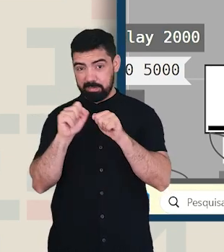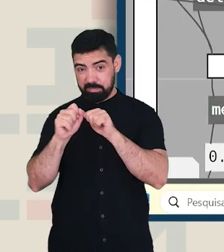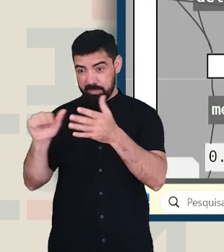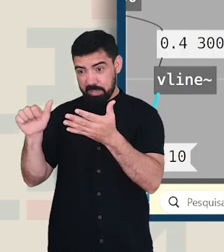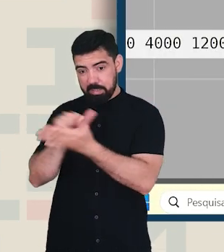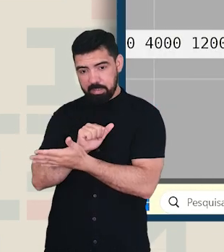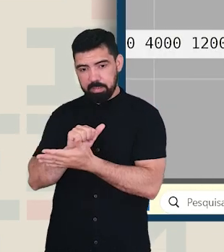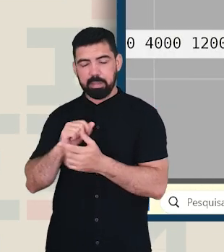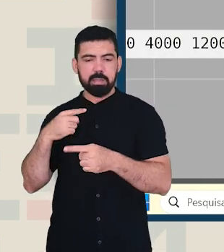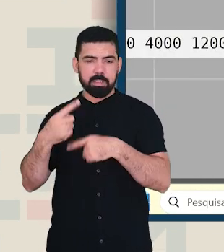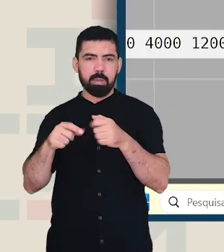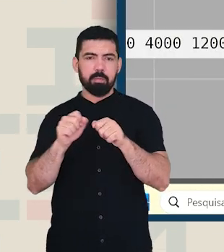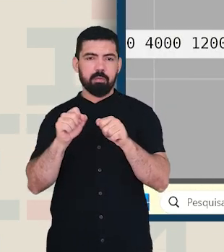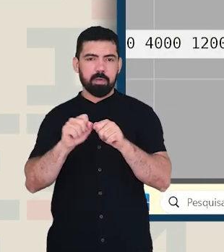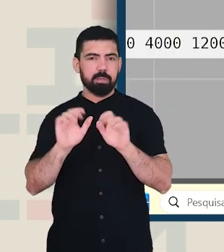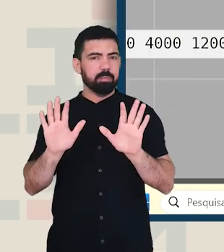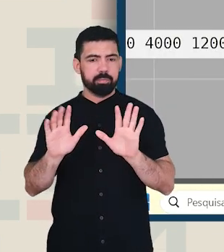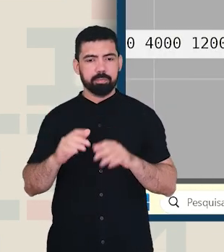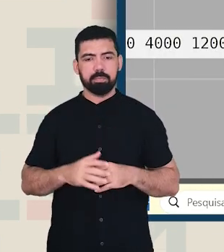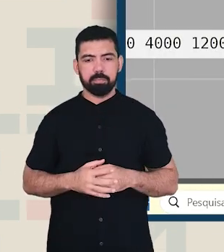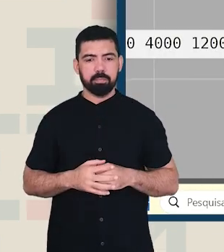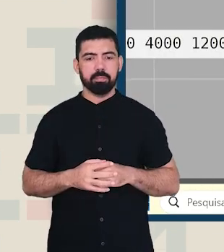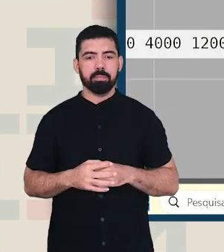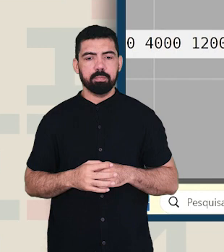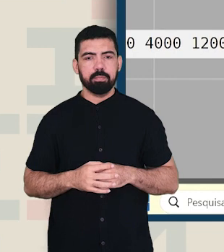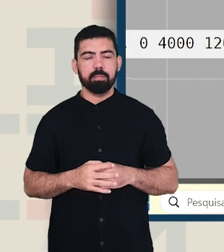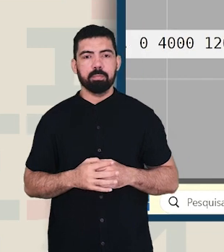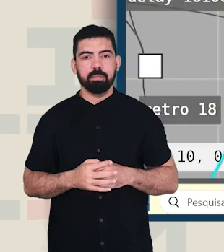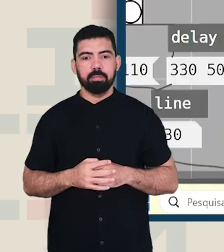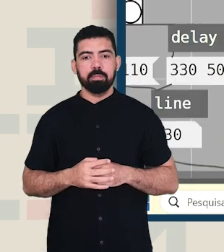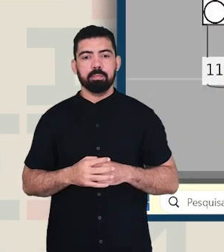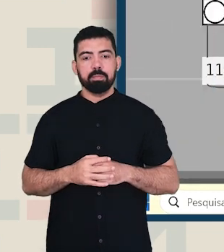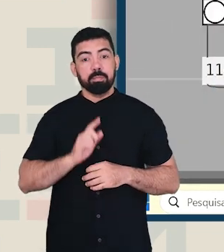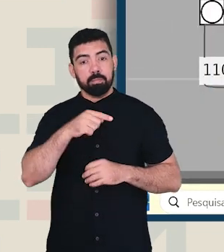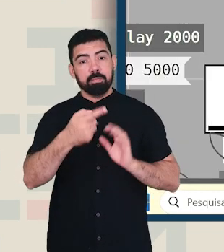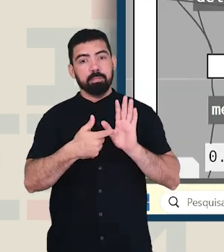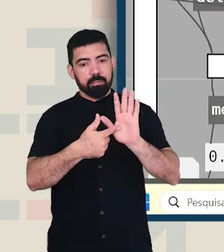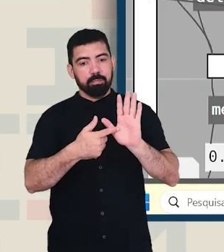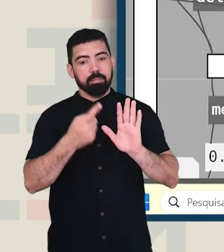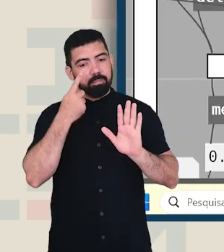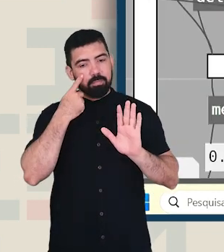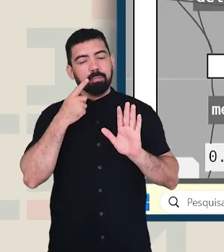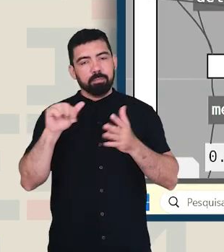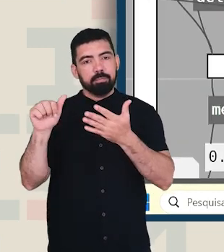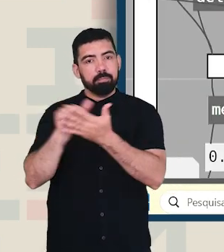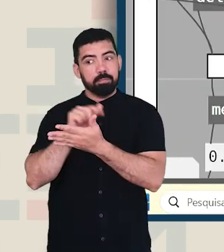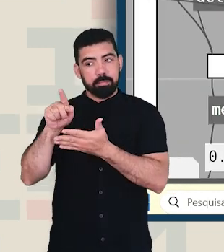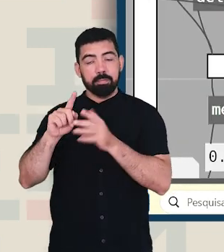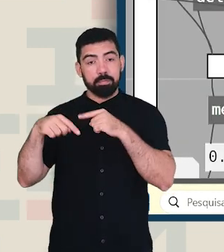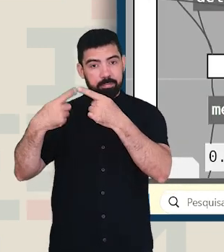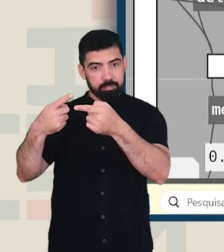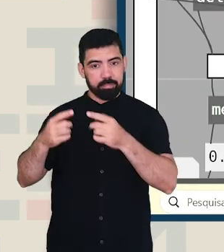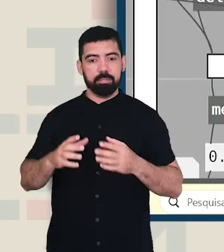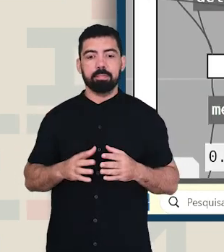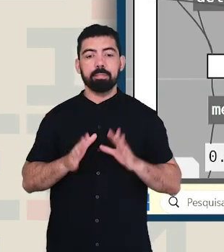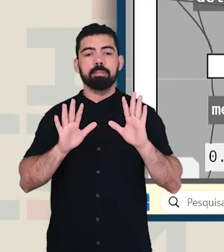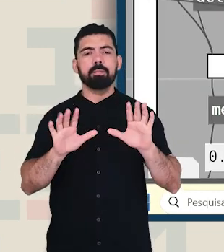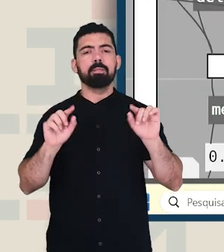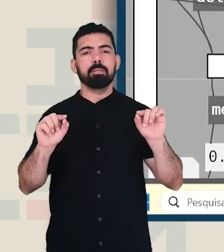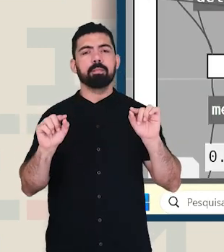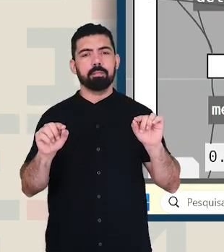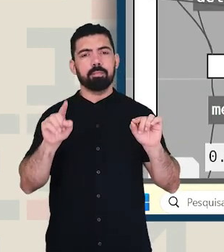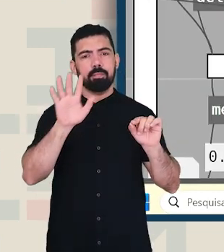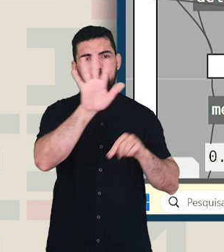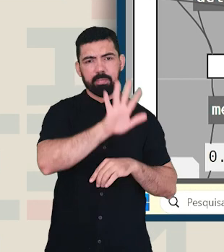isso. Depois vamos fazer isso com aquela outra síntese que eu vou mostrar depois. Mas, basicamente, esta é